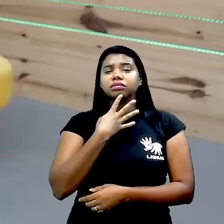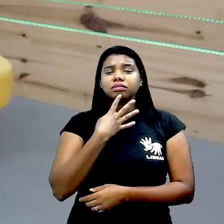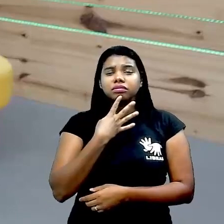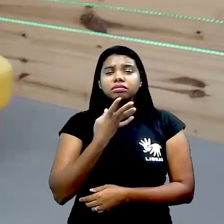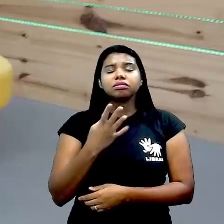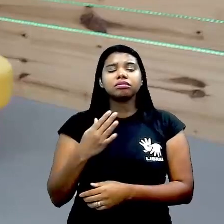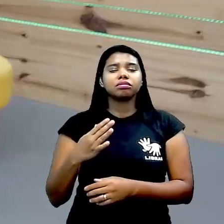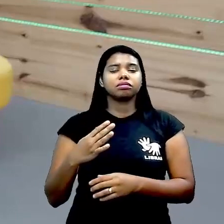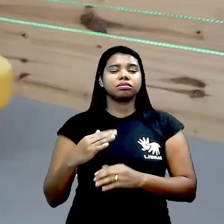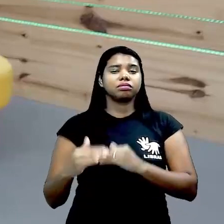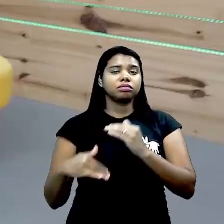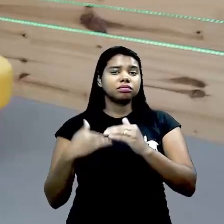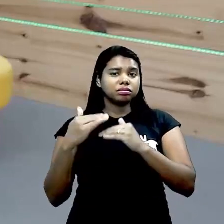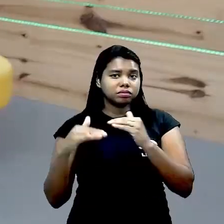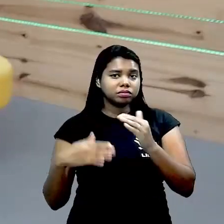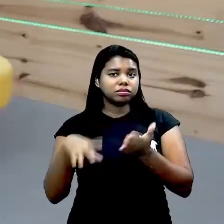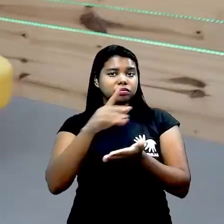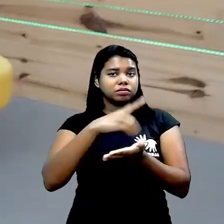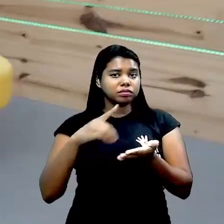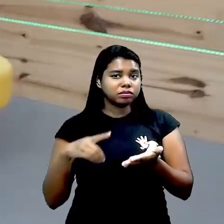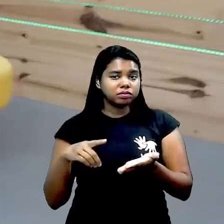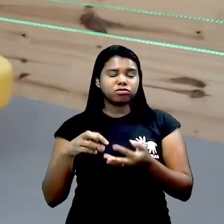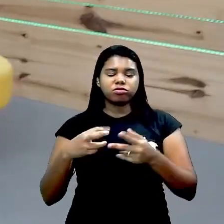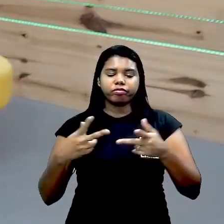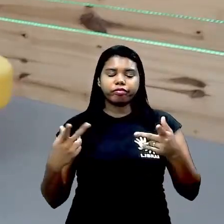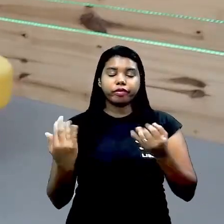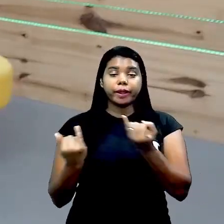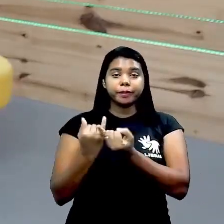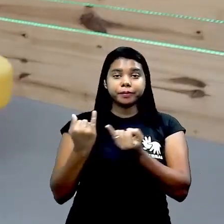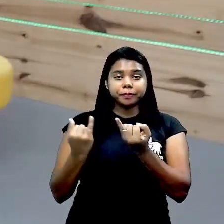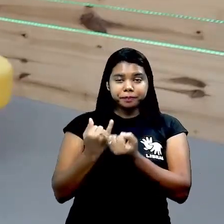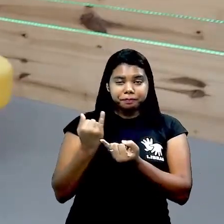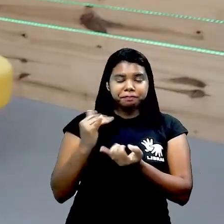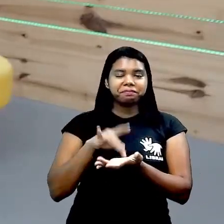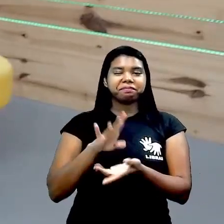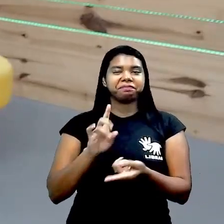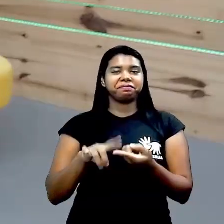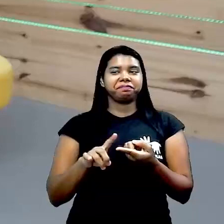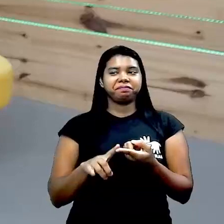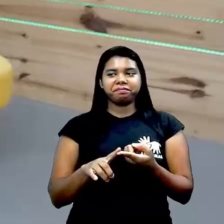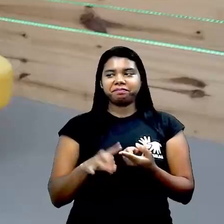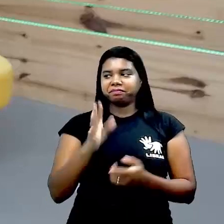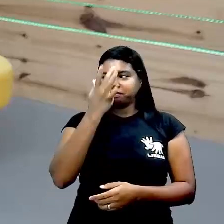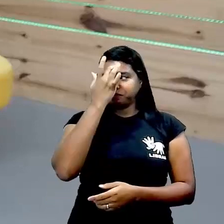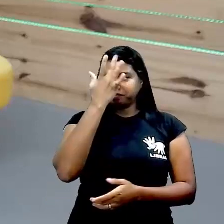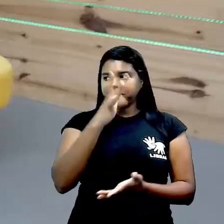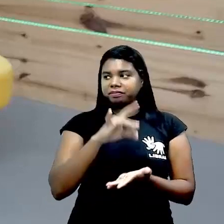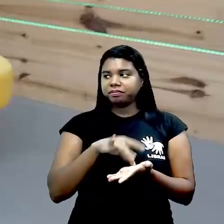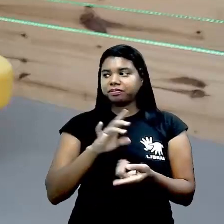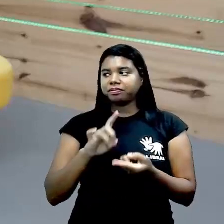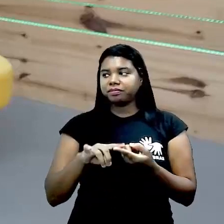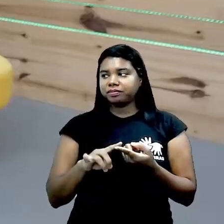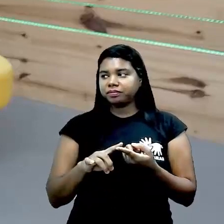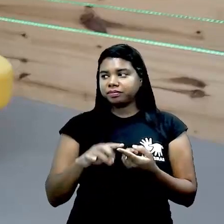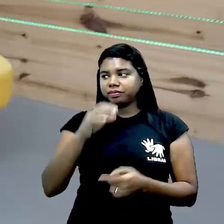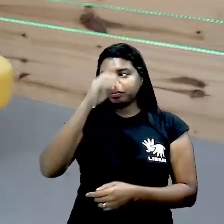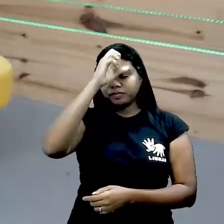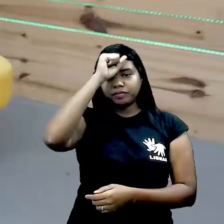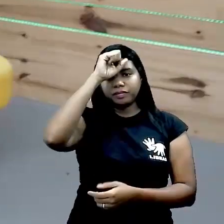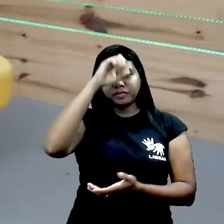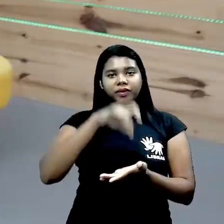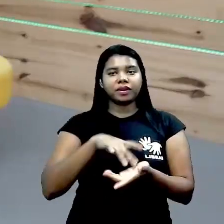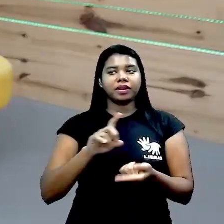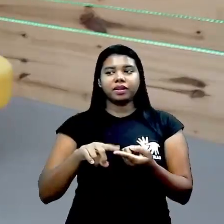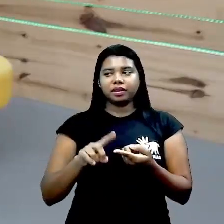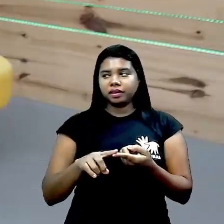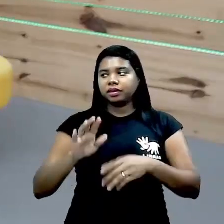como desenvolvedor e designer, nós vamos ter que ter coisas semelhantes. Então fica mais fácil para o nosso aprendizado. Mas, por